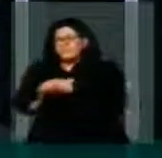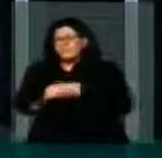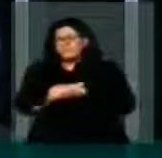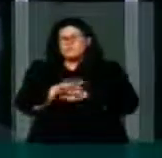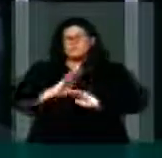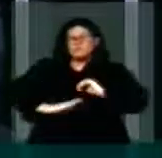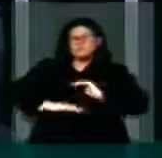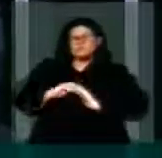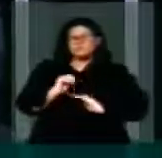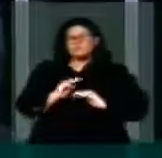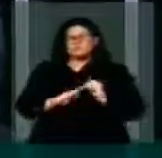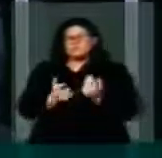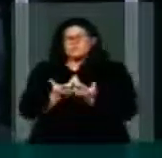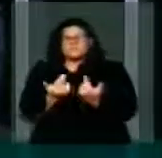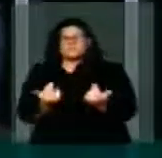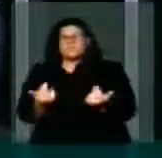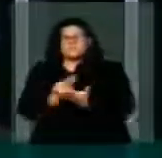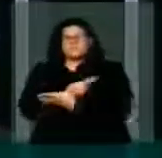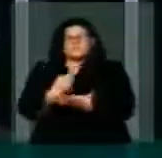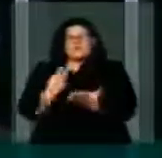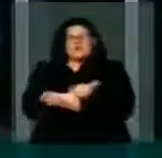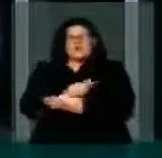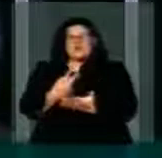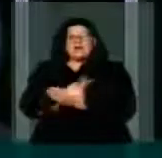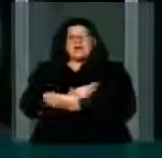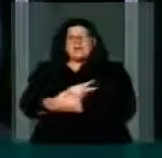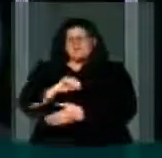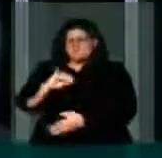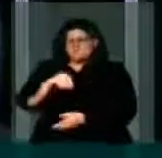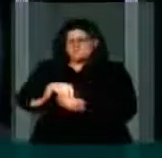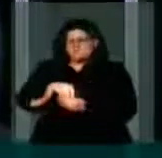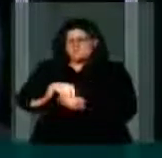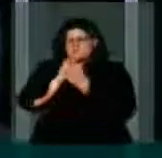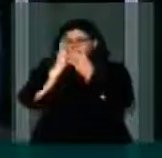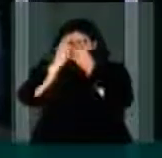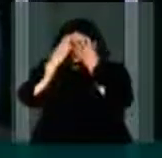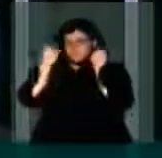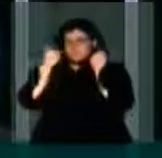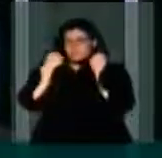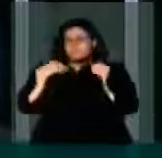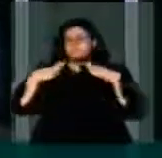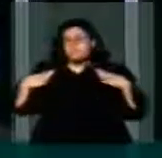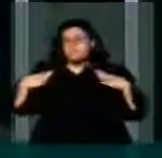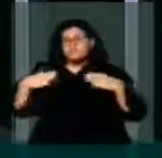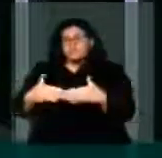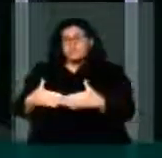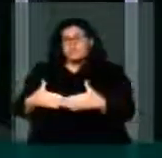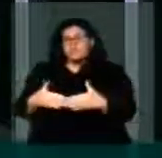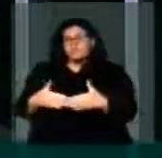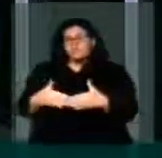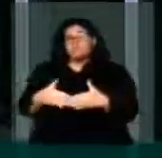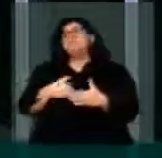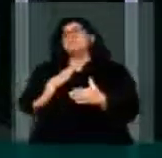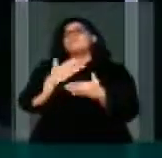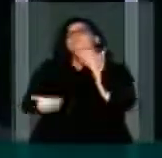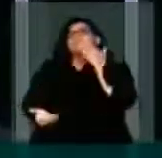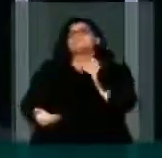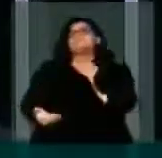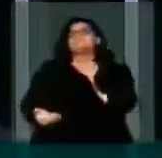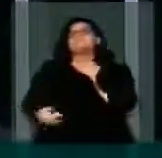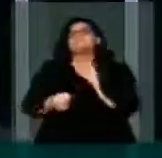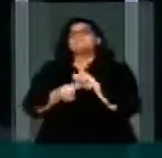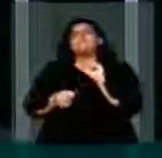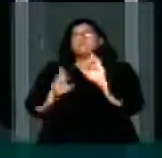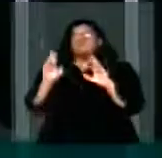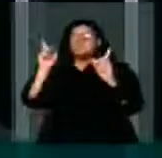envolvemos em tantas situações internas e acabamos perdendo esse afã, essa vontade de fazer